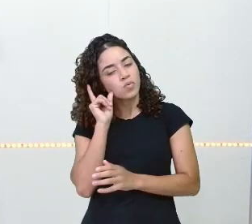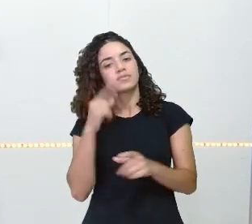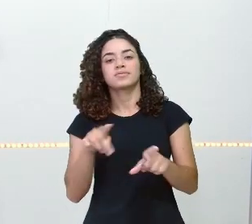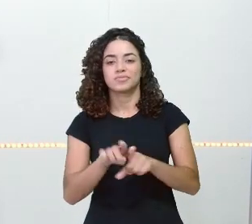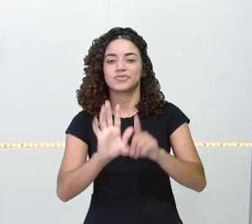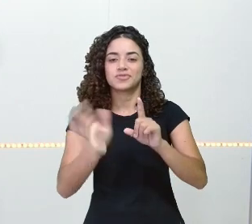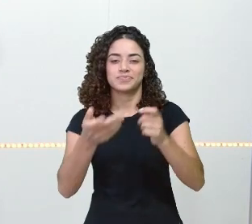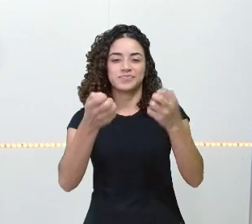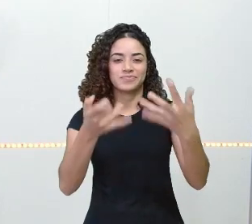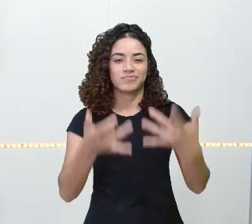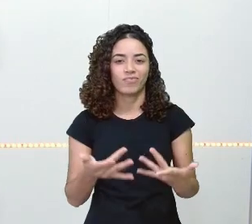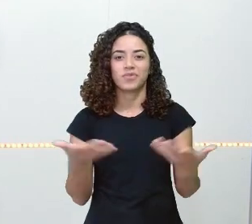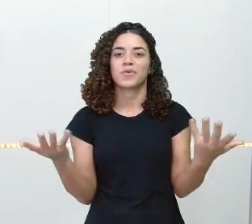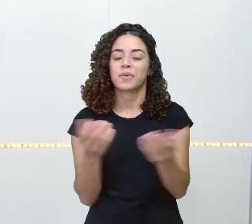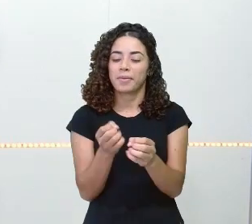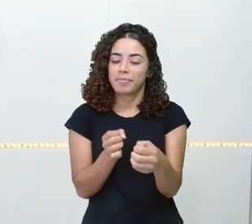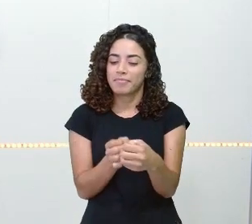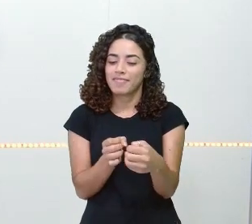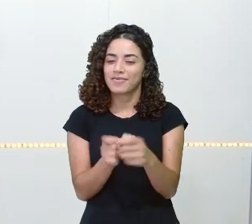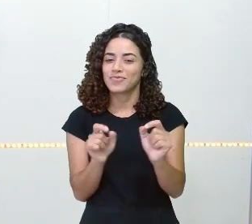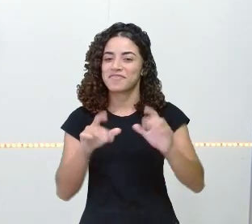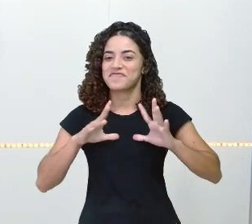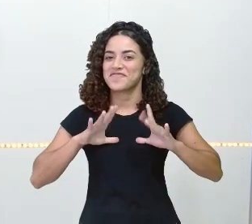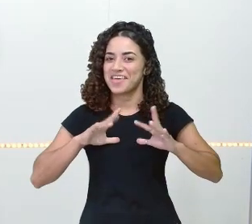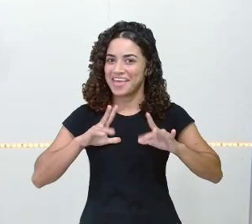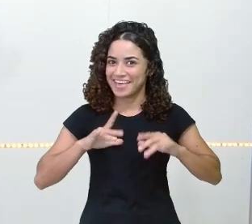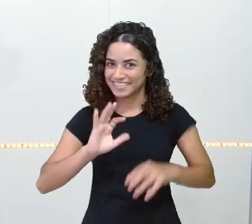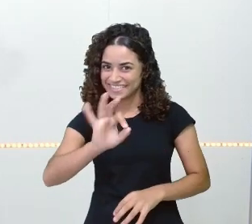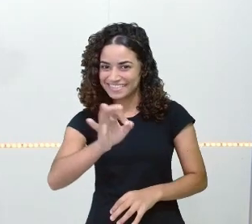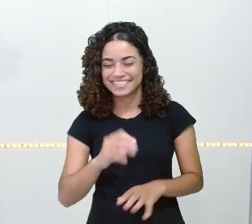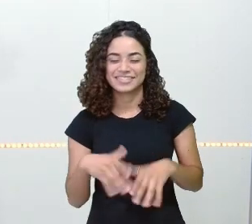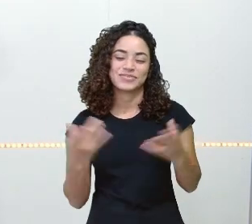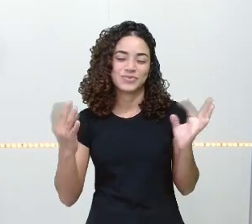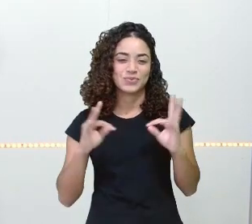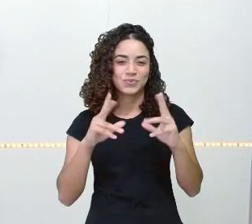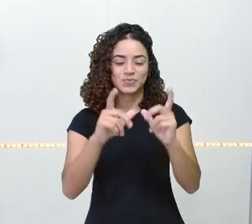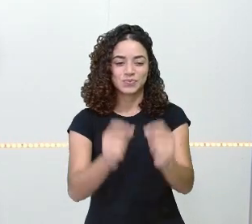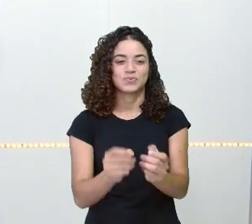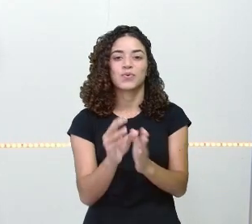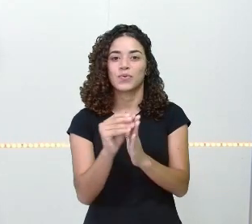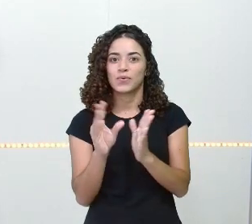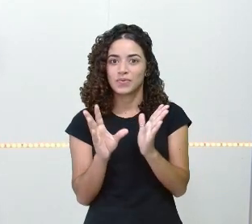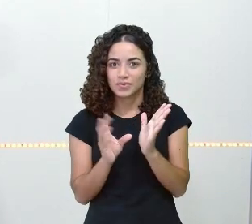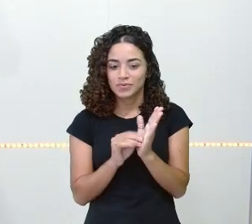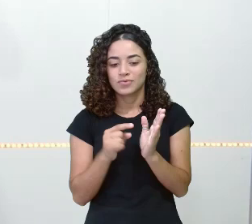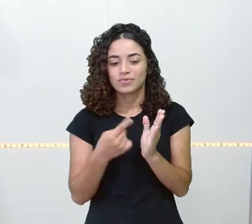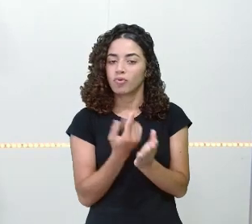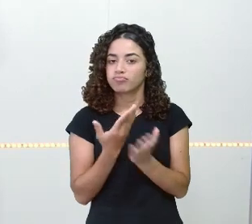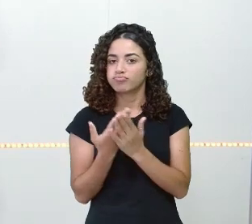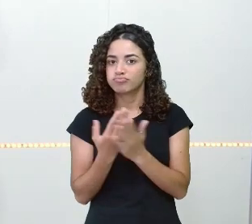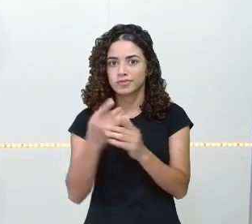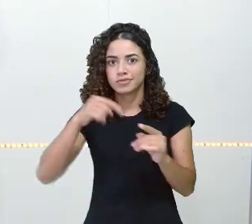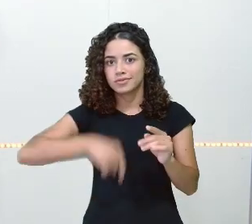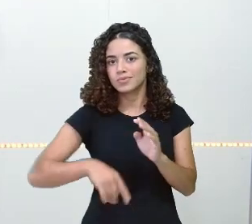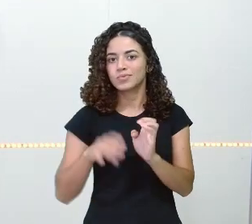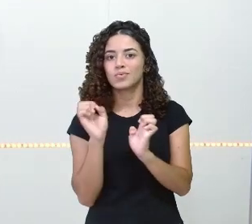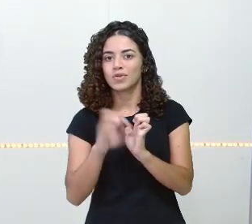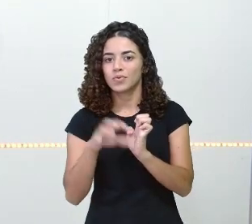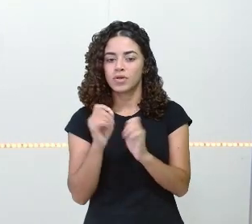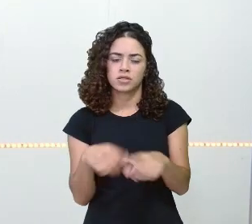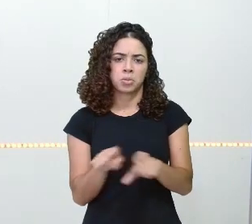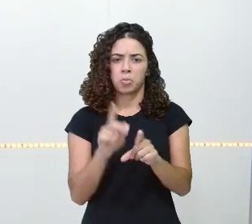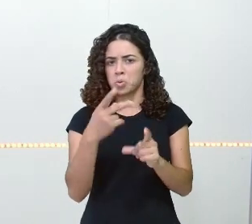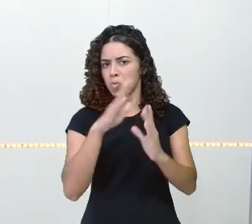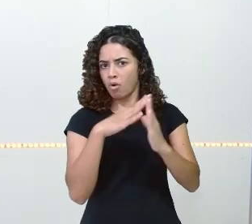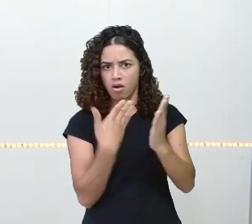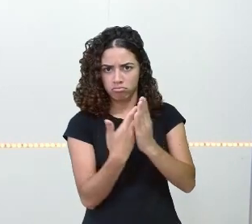Estamos em reta final, pertinho das férias, não é? Então, todo esse conteúdo que estamos vendo aqui no Educa Recife, aí na sua